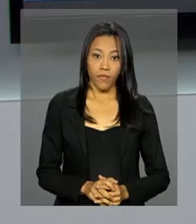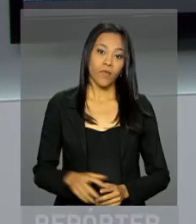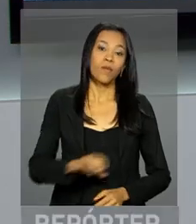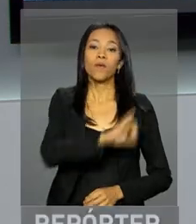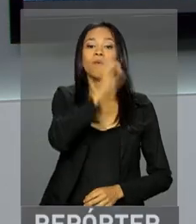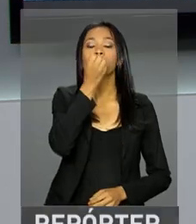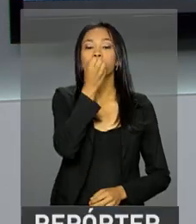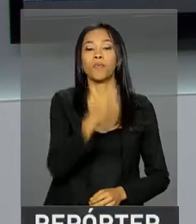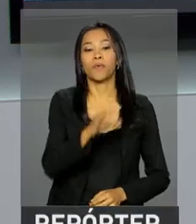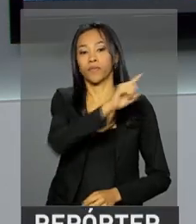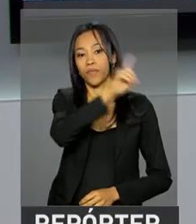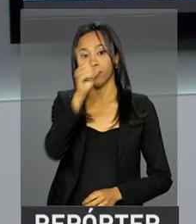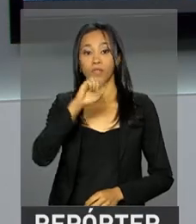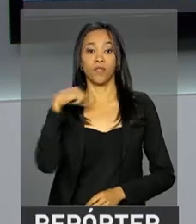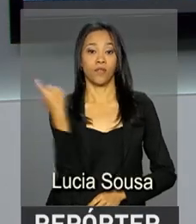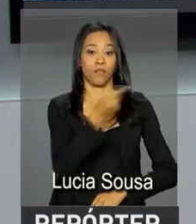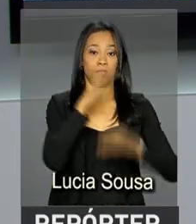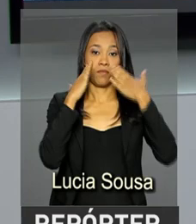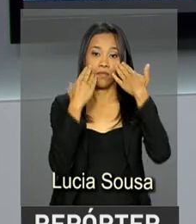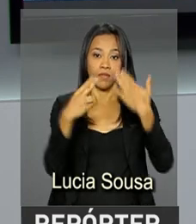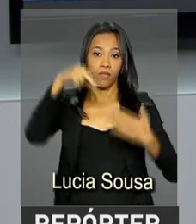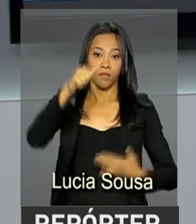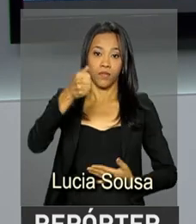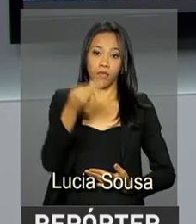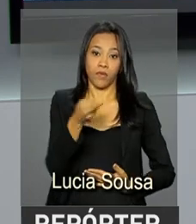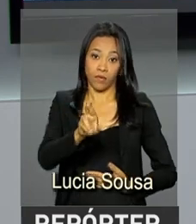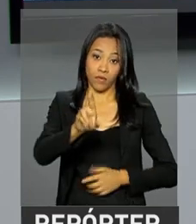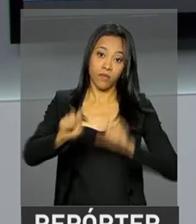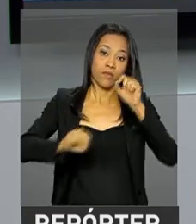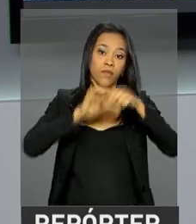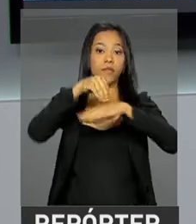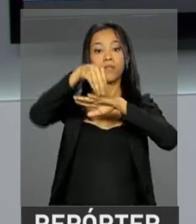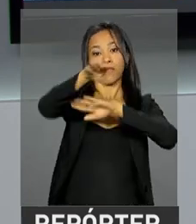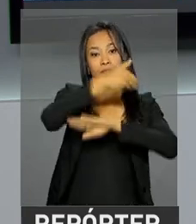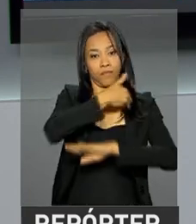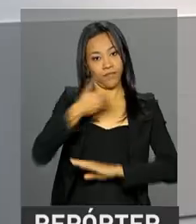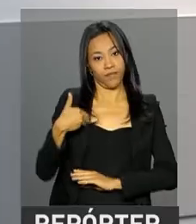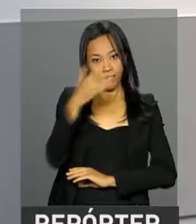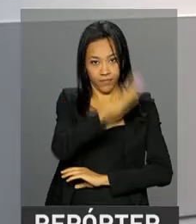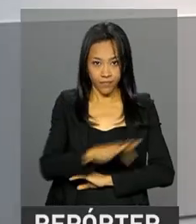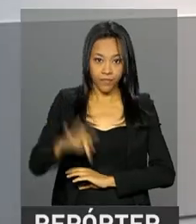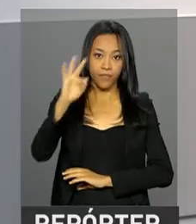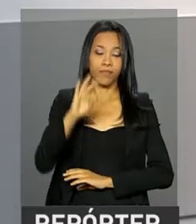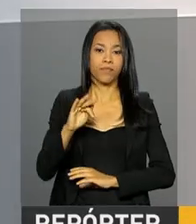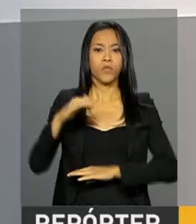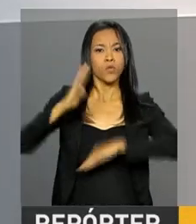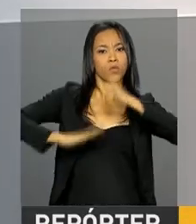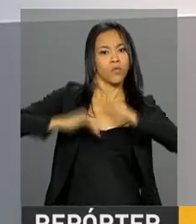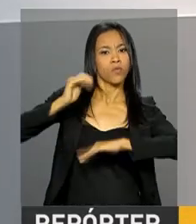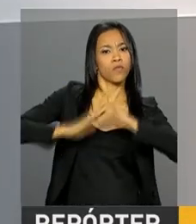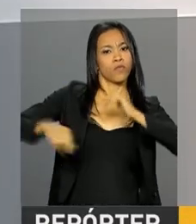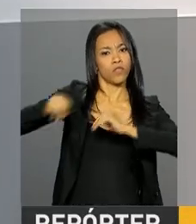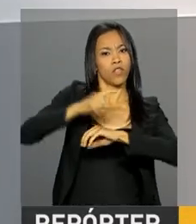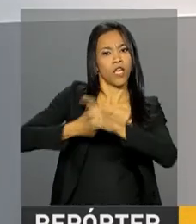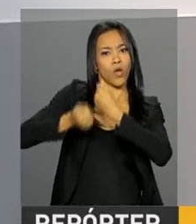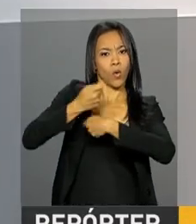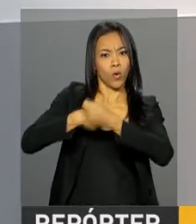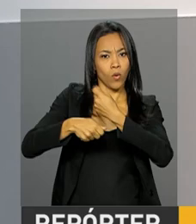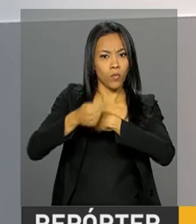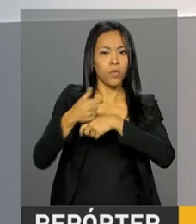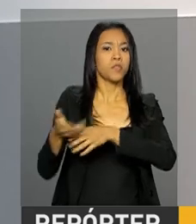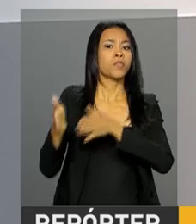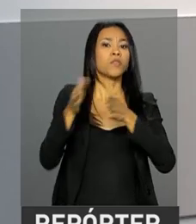Olá bom dia estamos de volta com o repórter NBR e as notícias do governo federal os economistas do mercado